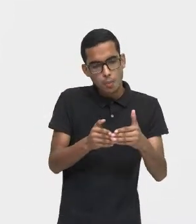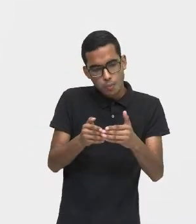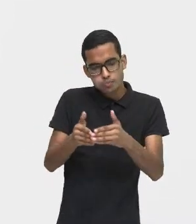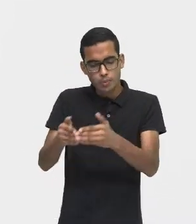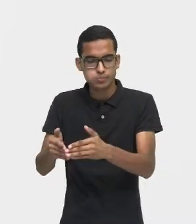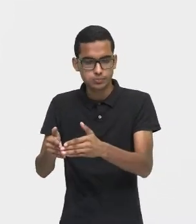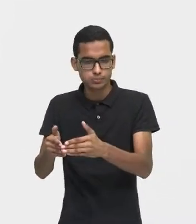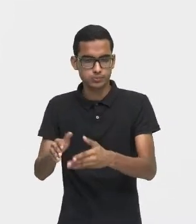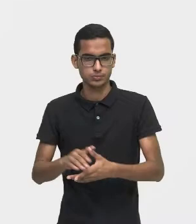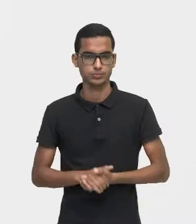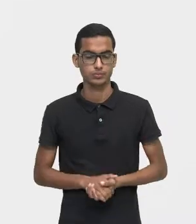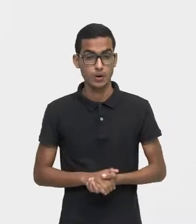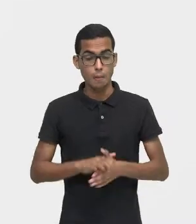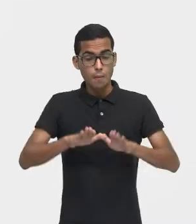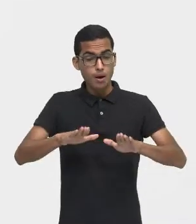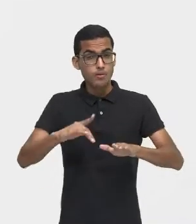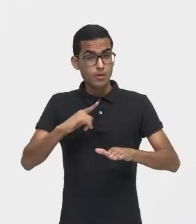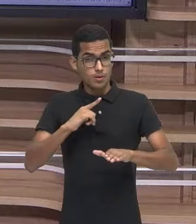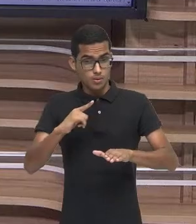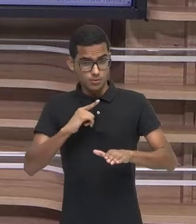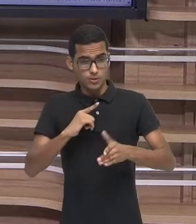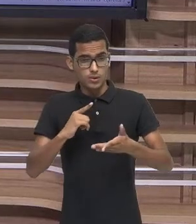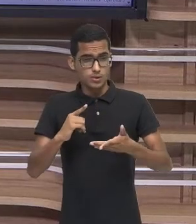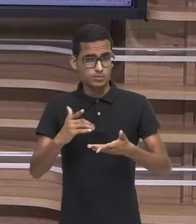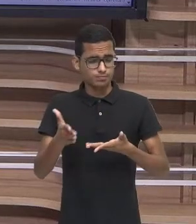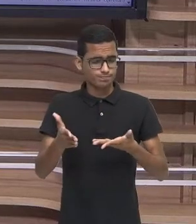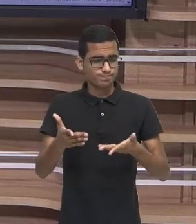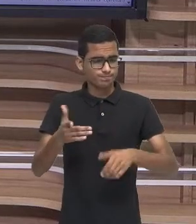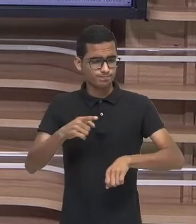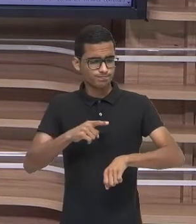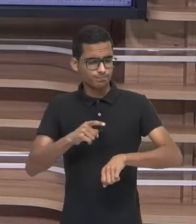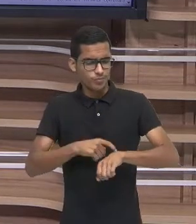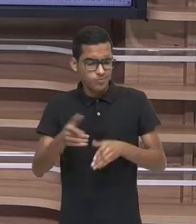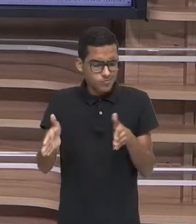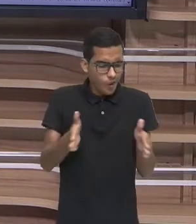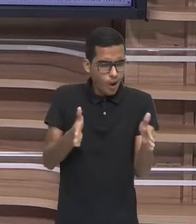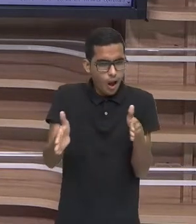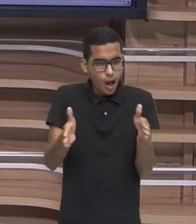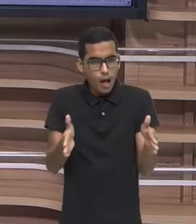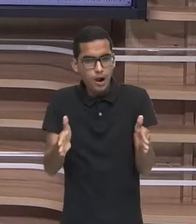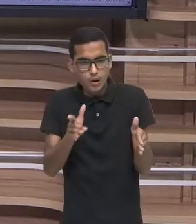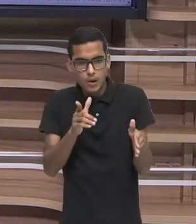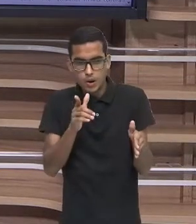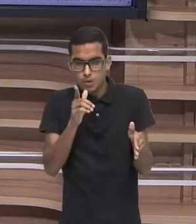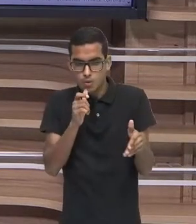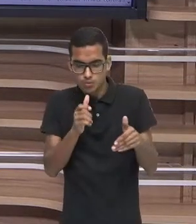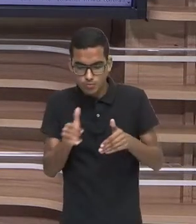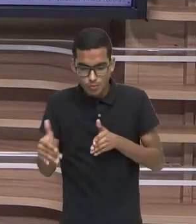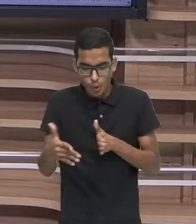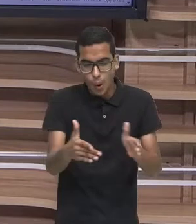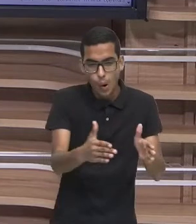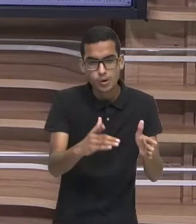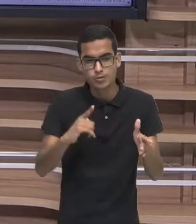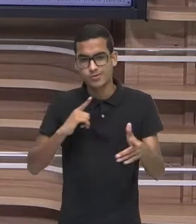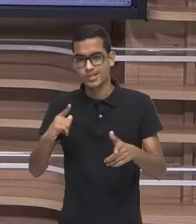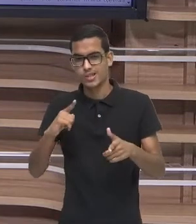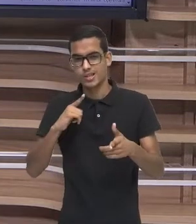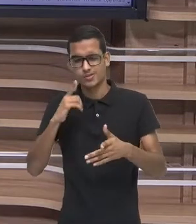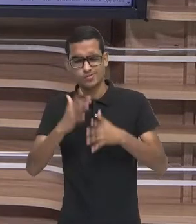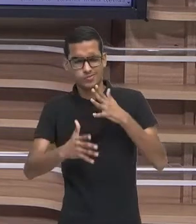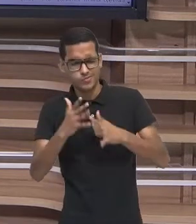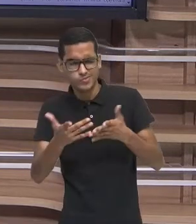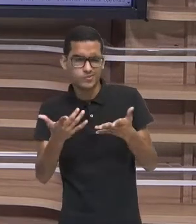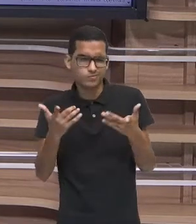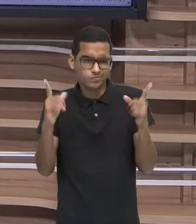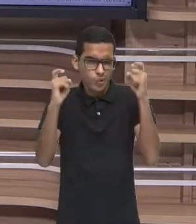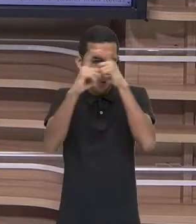mas professora, vão existir momentos em que os rios, eles vão ter aí uma certa dificuldade, né? Vai